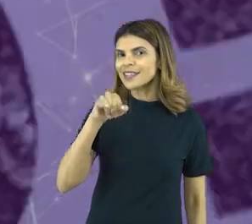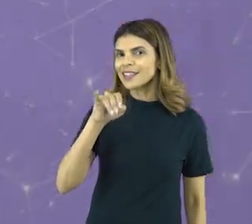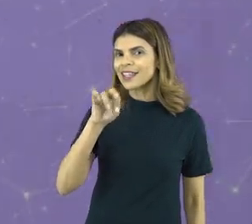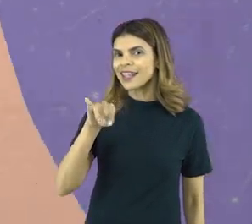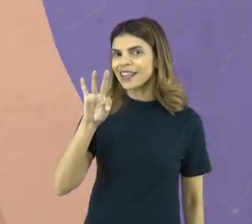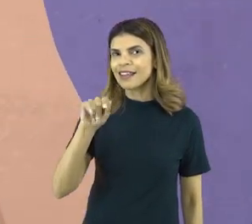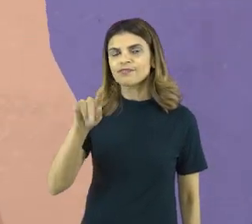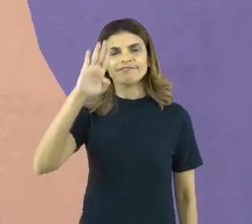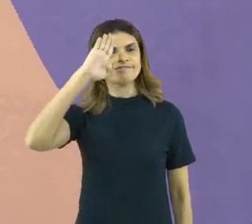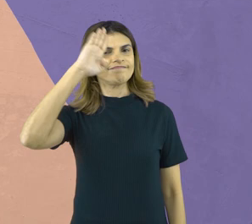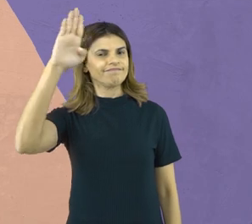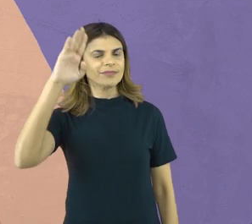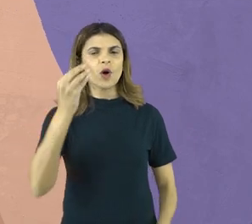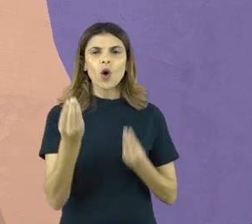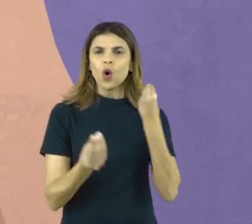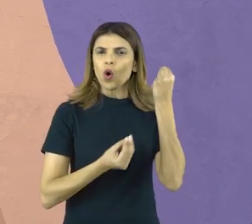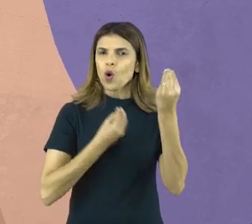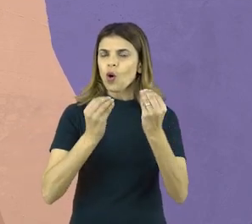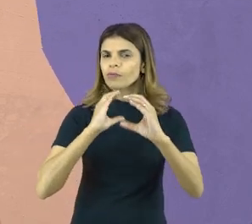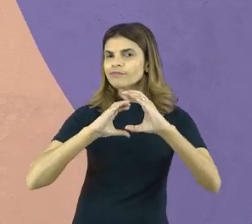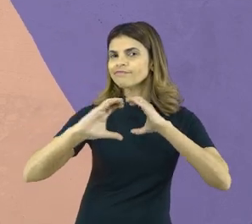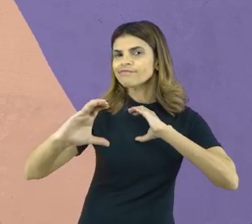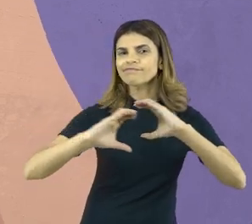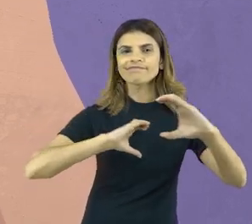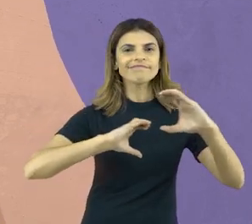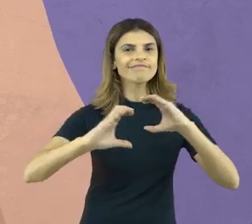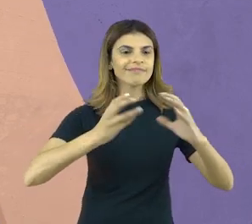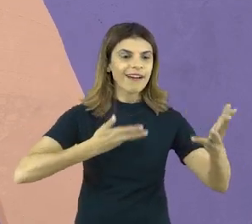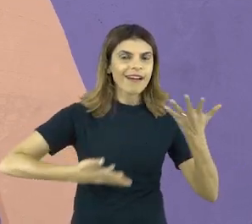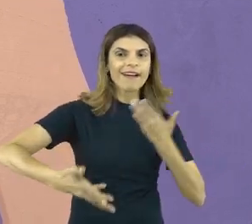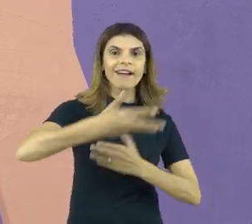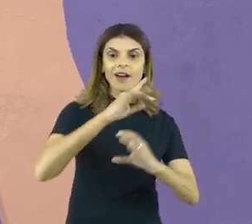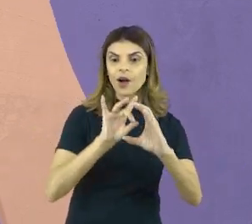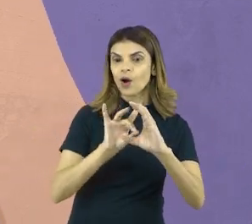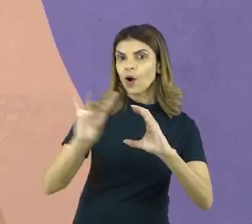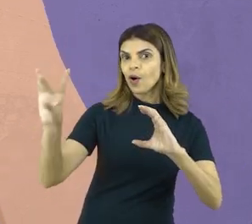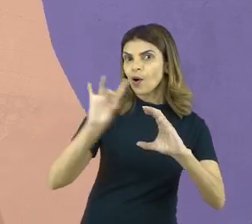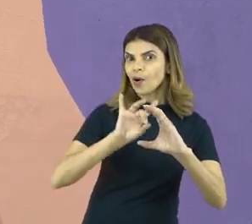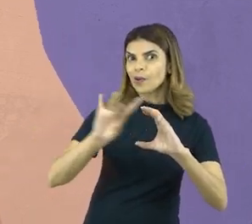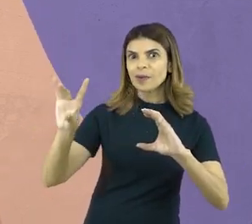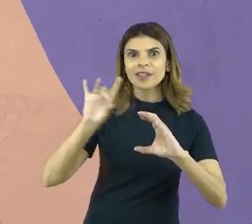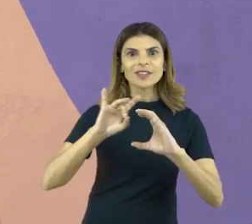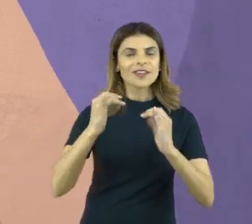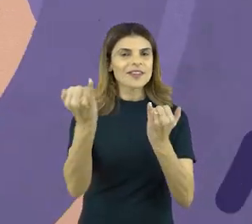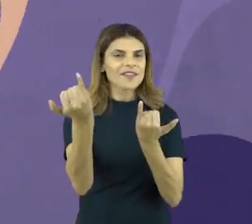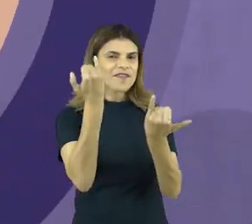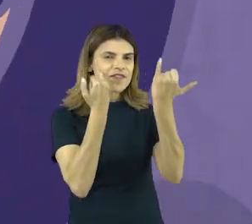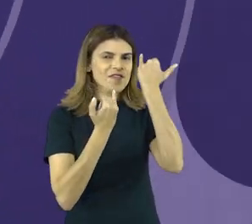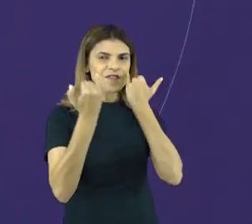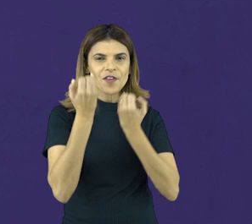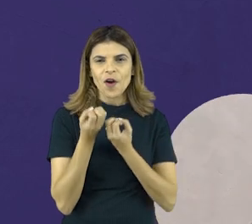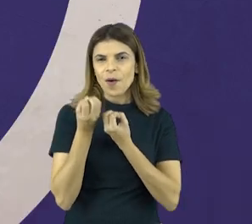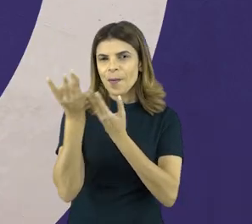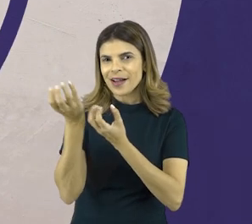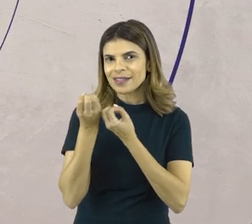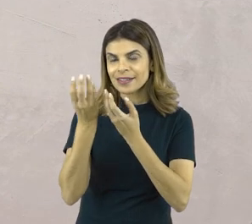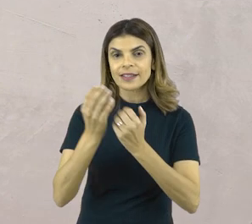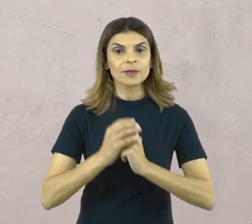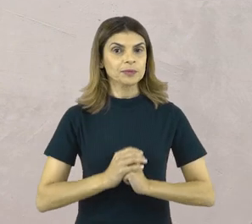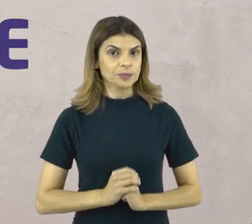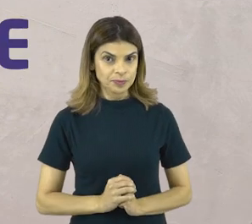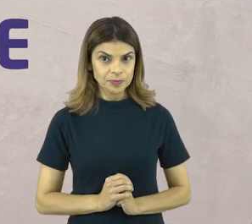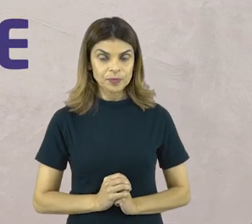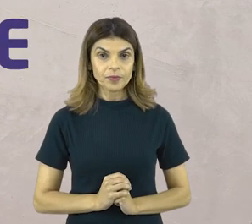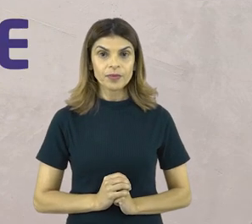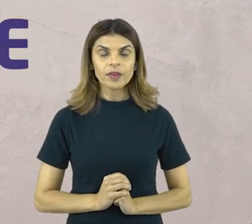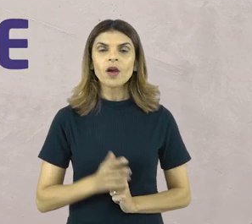É preciso estar atento ao modo como nos comunicamos e compartilhamos as informações. E para que nossa interação nesse